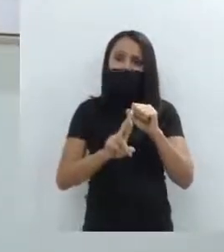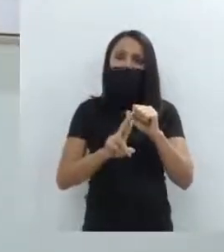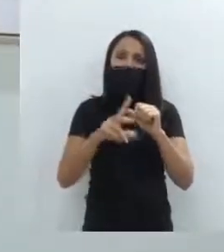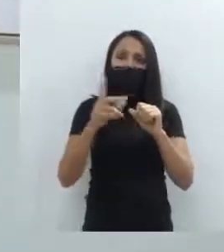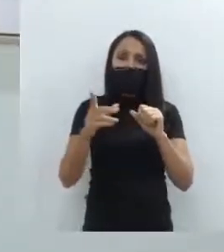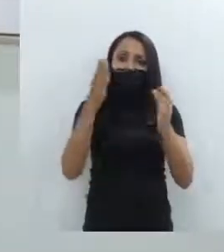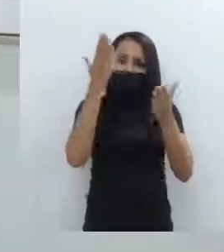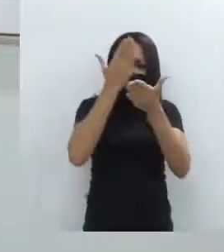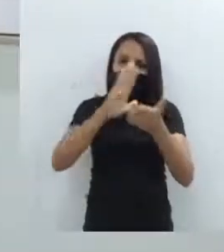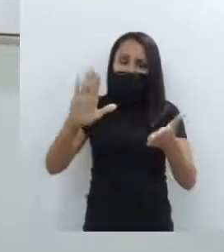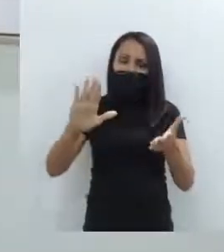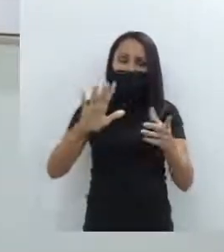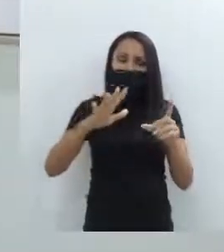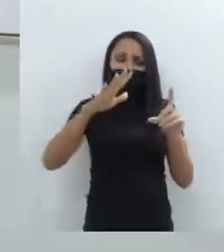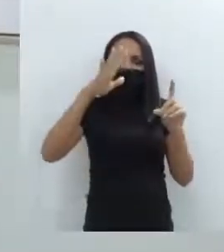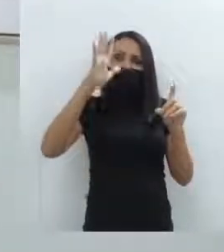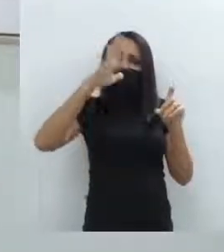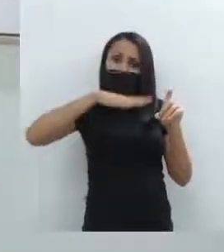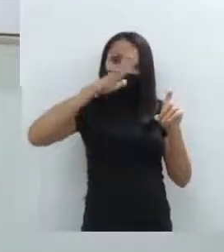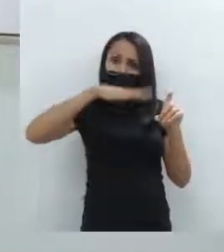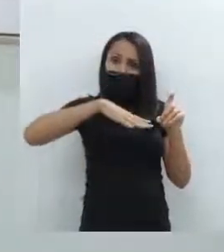mito. Lembre-se que os